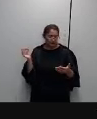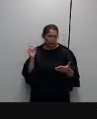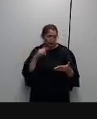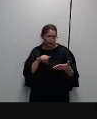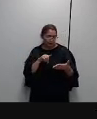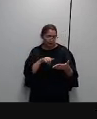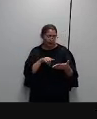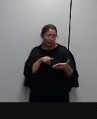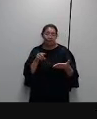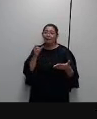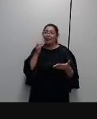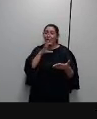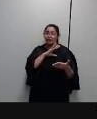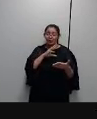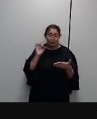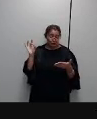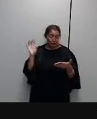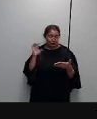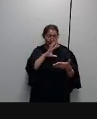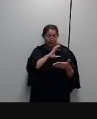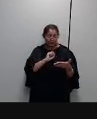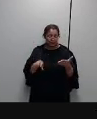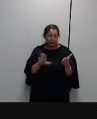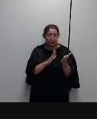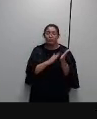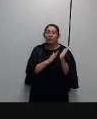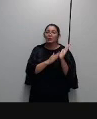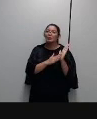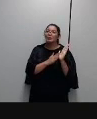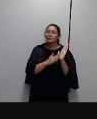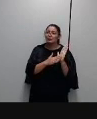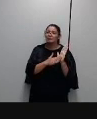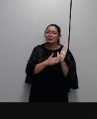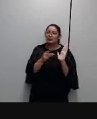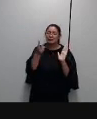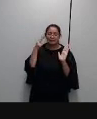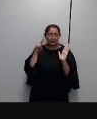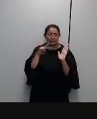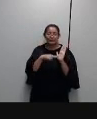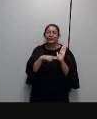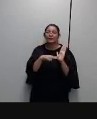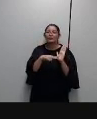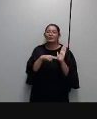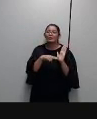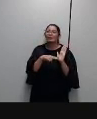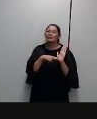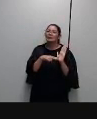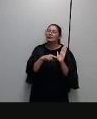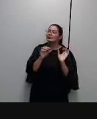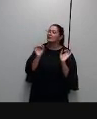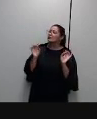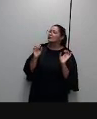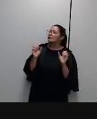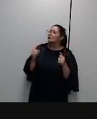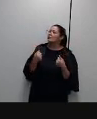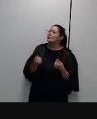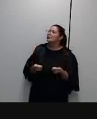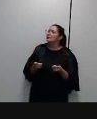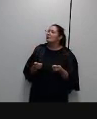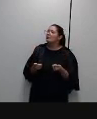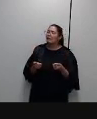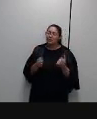reconhecia a preclusão se ocorreu não preclusão e sendo assim não me parece seria necessário examinar